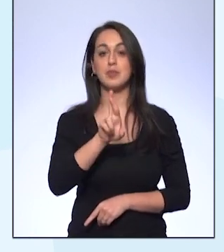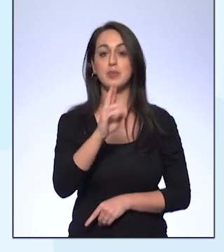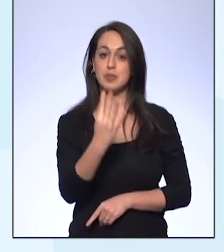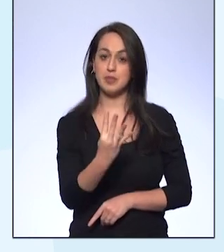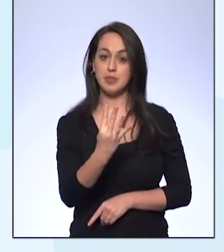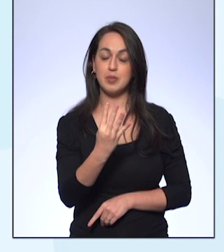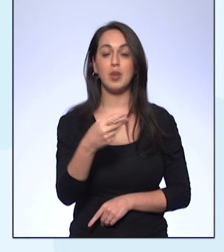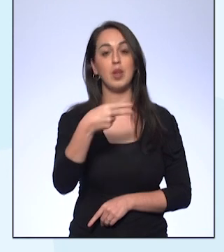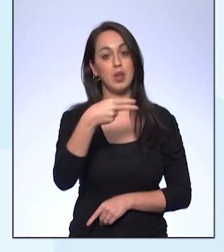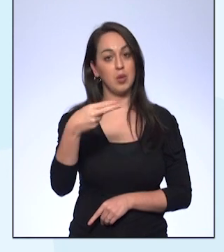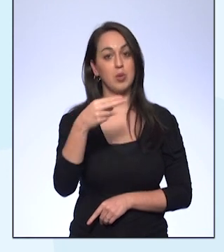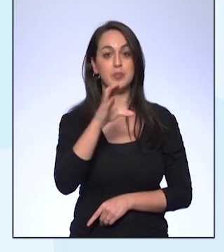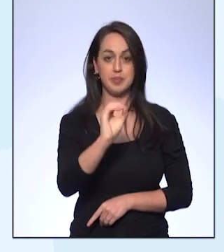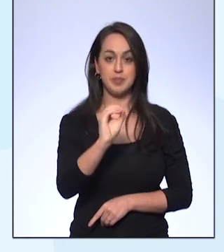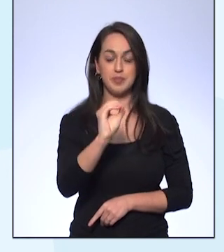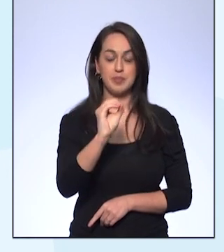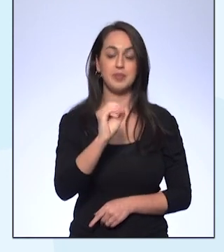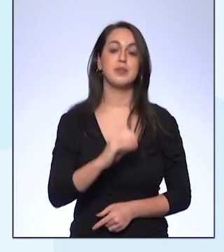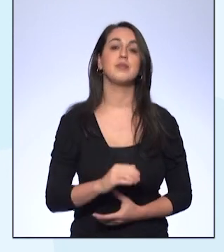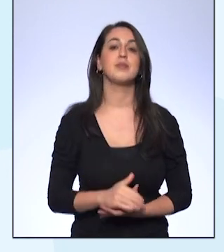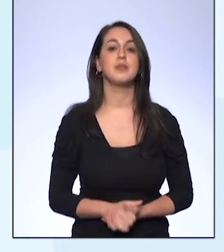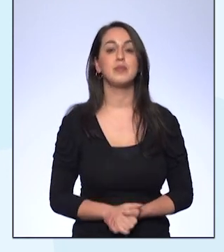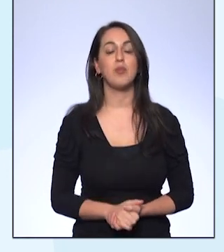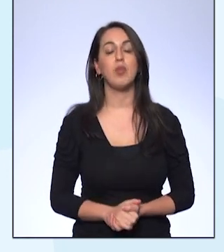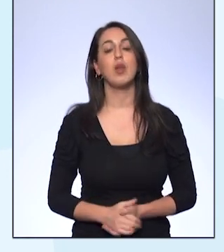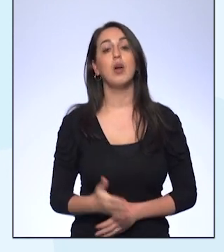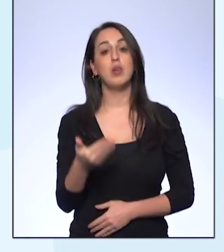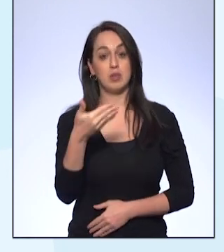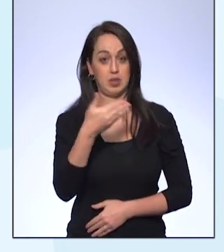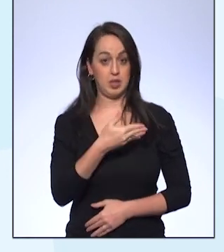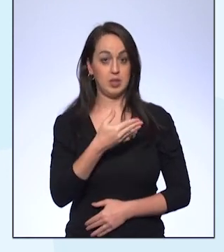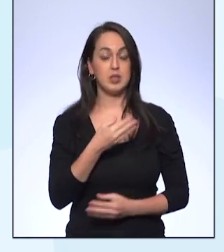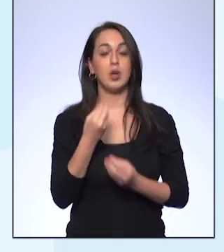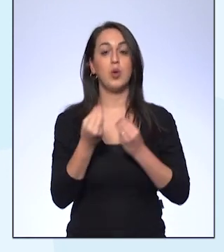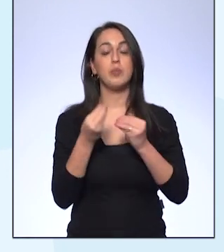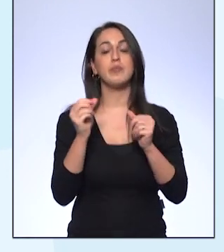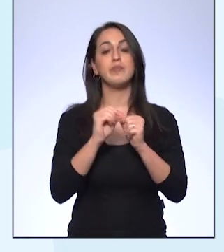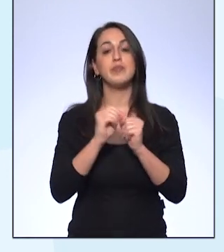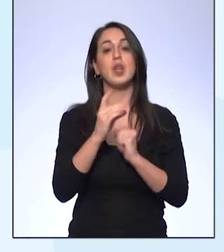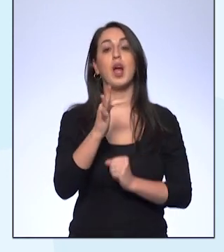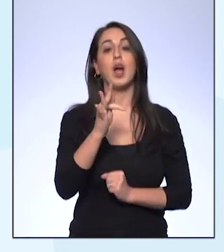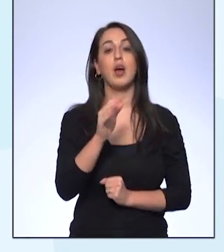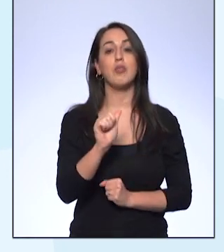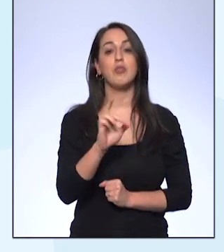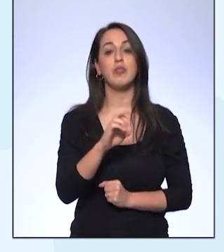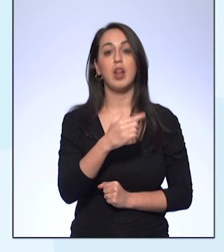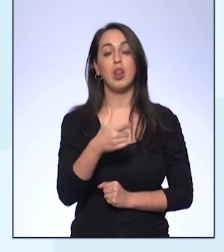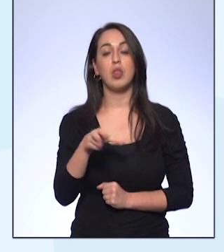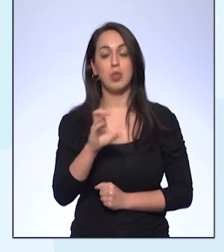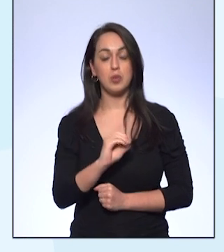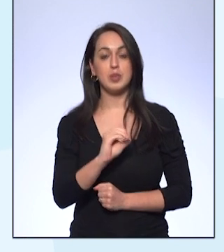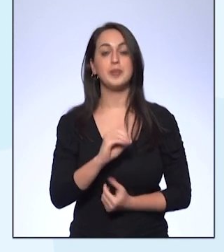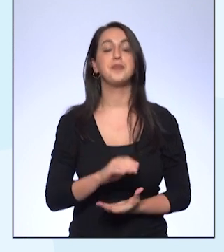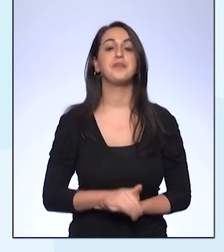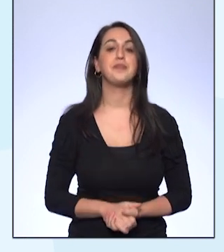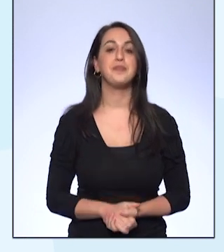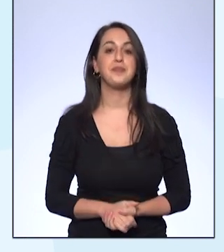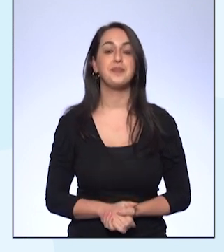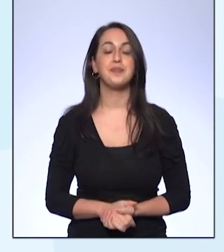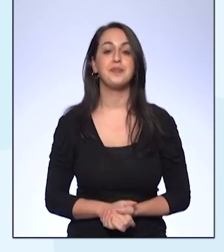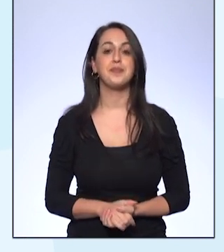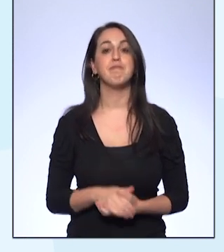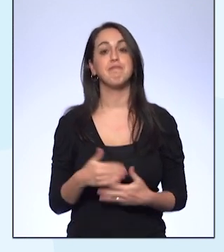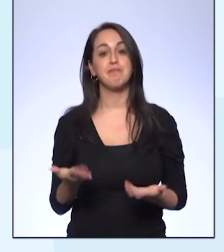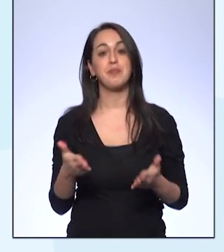R4 igual a zero. Então, esta é a forma fatorada da equação do quarto grau. Muito bem. Então,